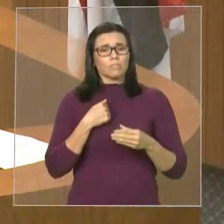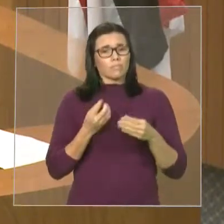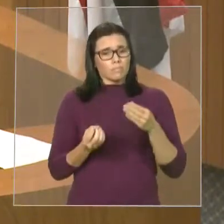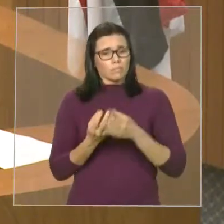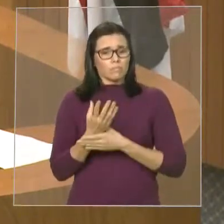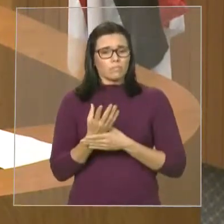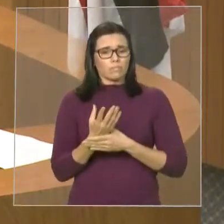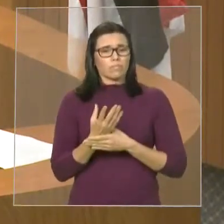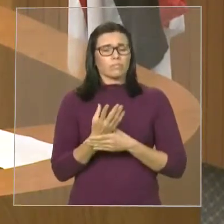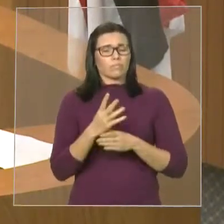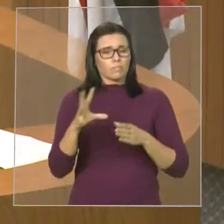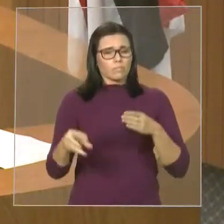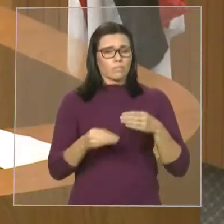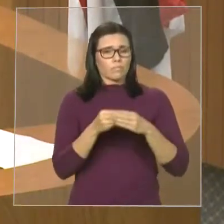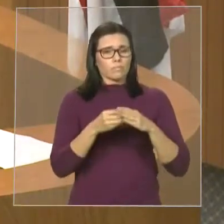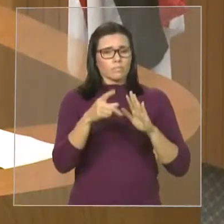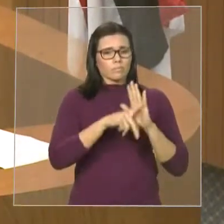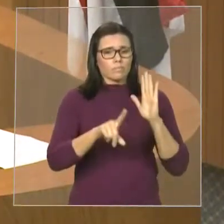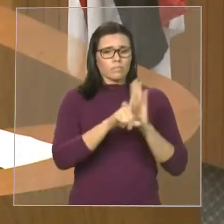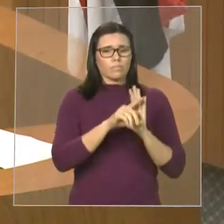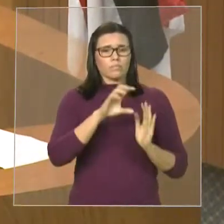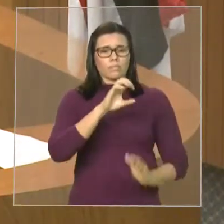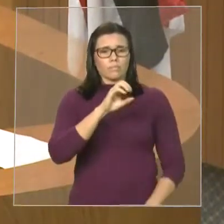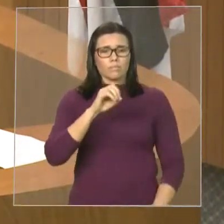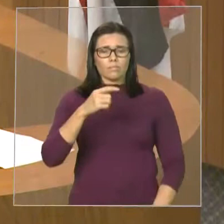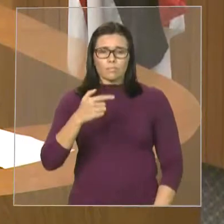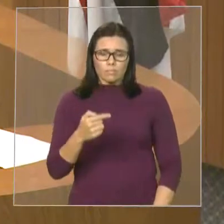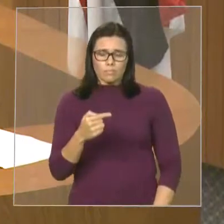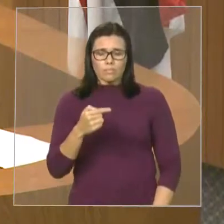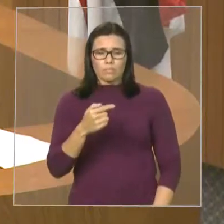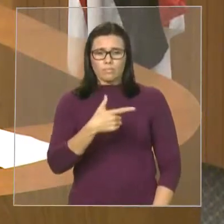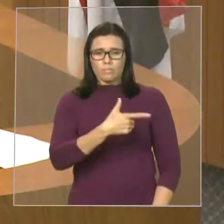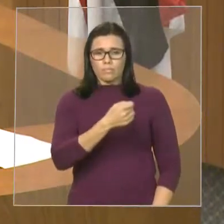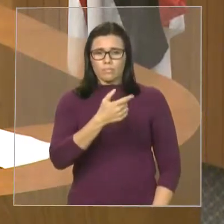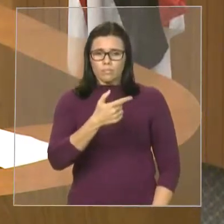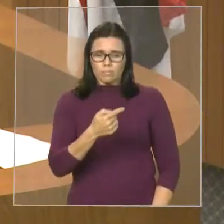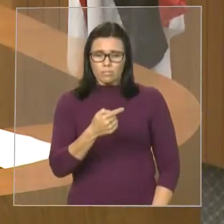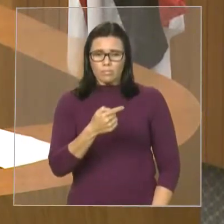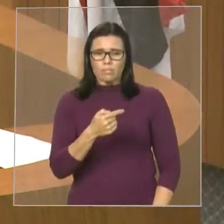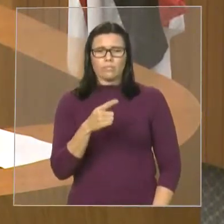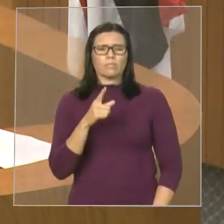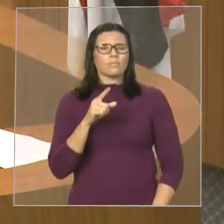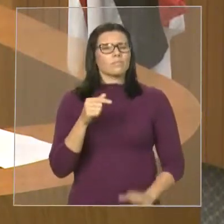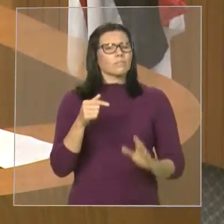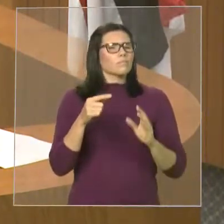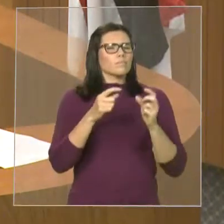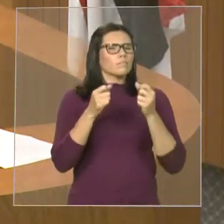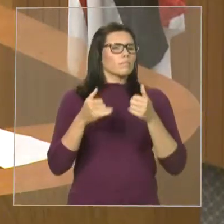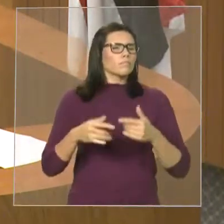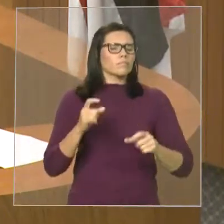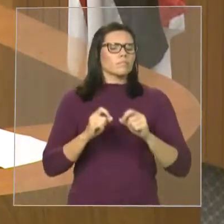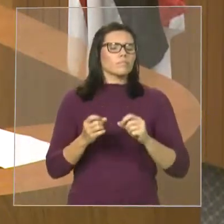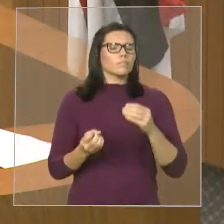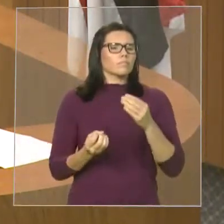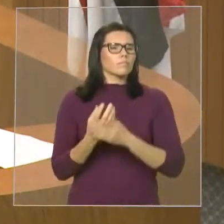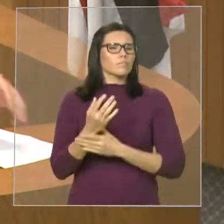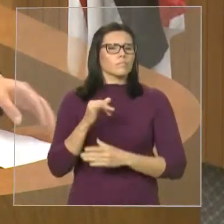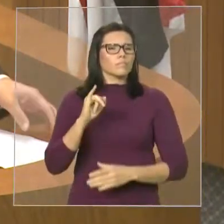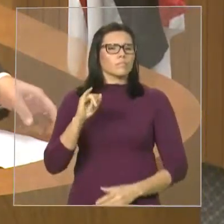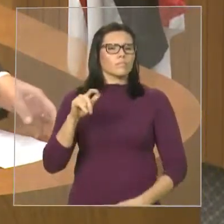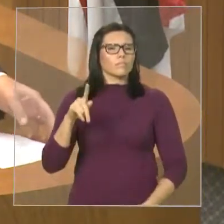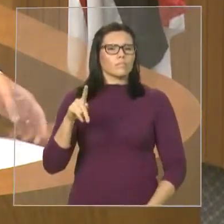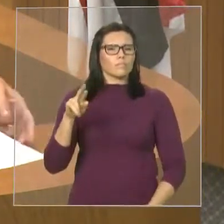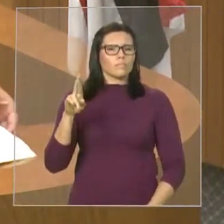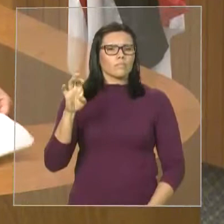lei 007/2017, que trata da criação do IPREV. Inicialmente, eu gostaria de destacar